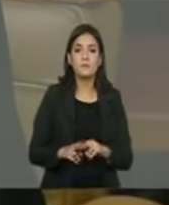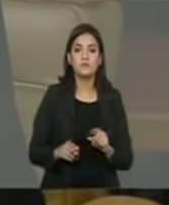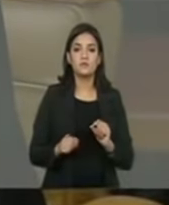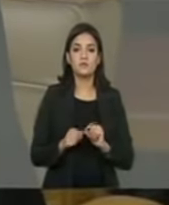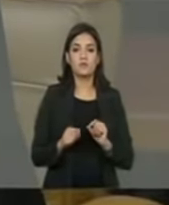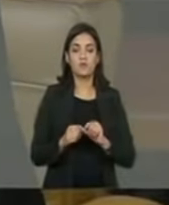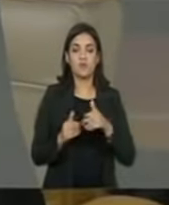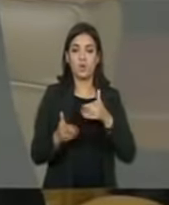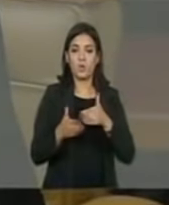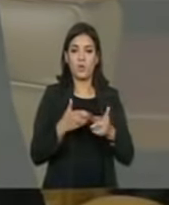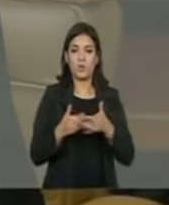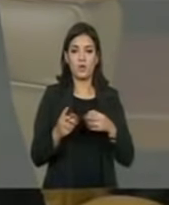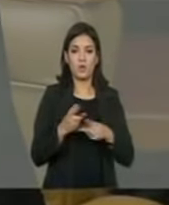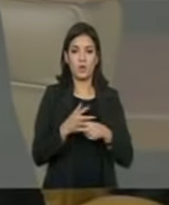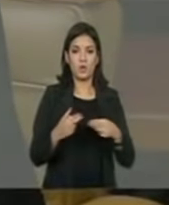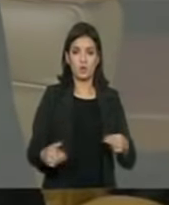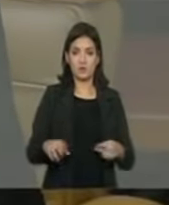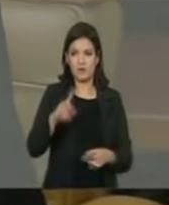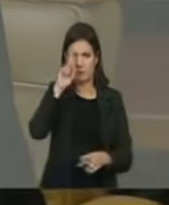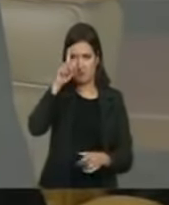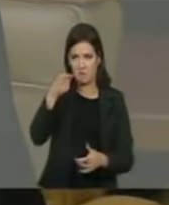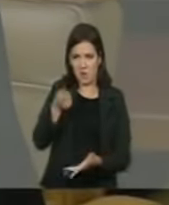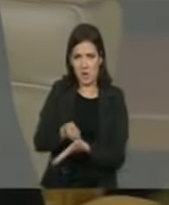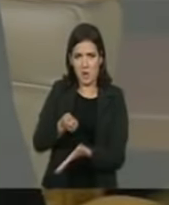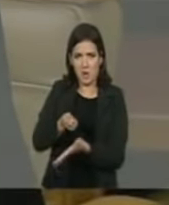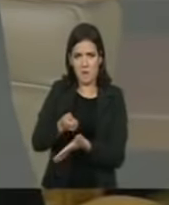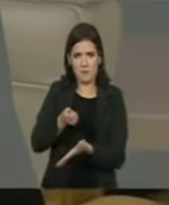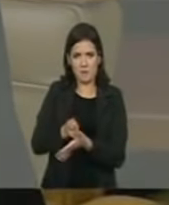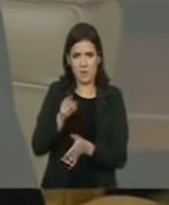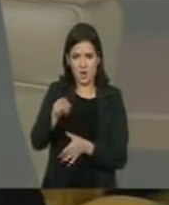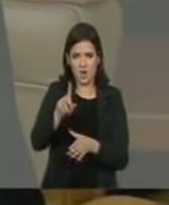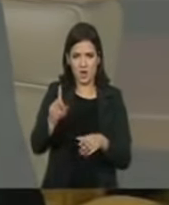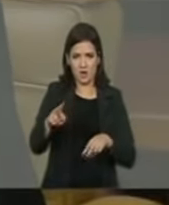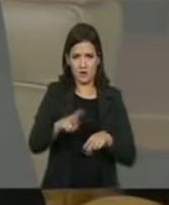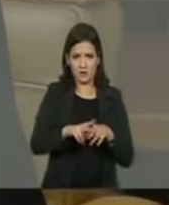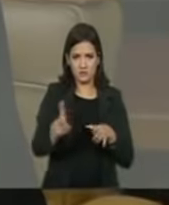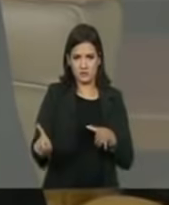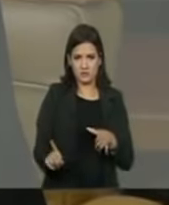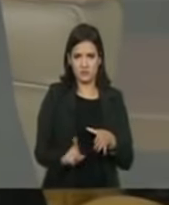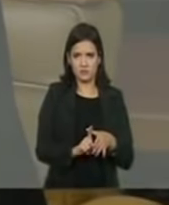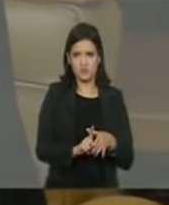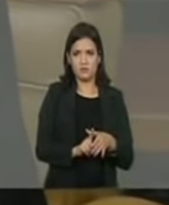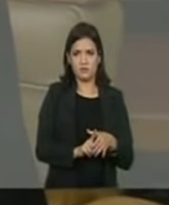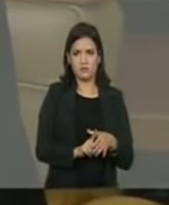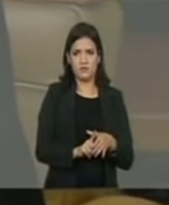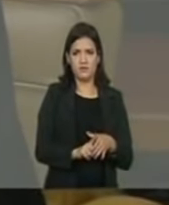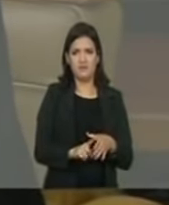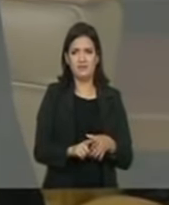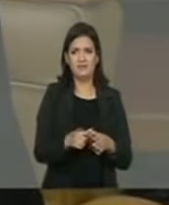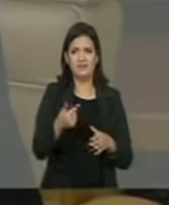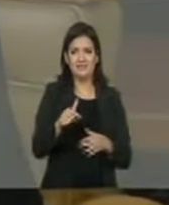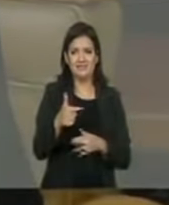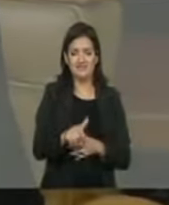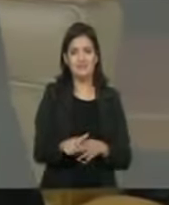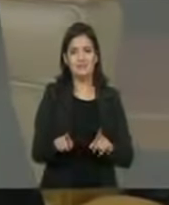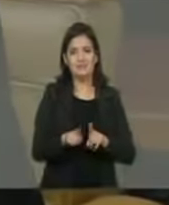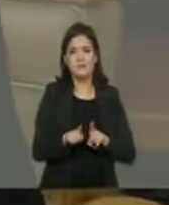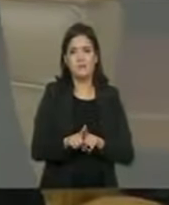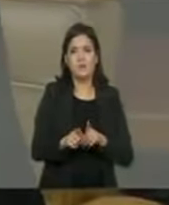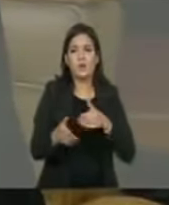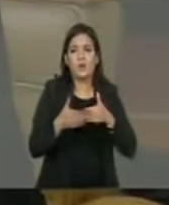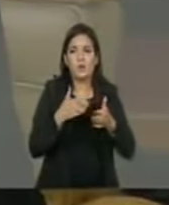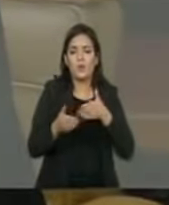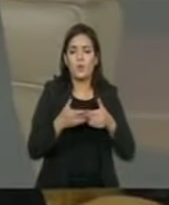iniciativa que objetiva impor ao cidadão restrições à sua esfera jurídica sem que exista para tanto qualquer título